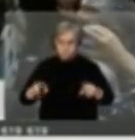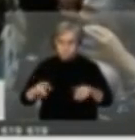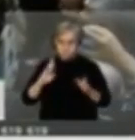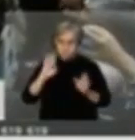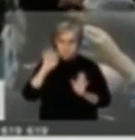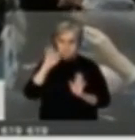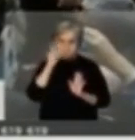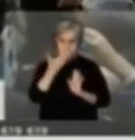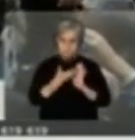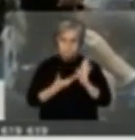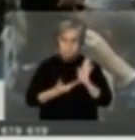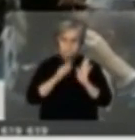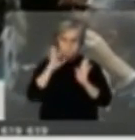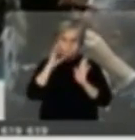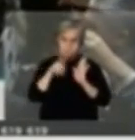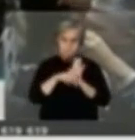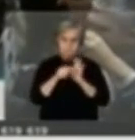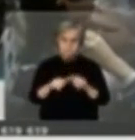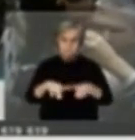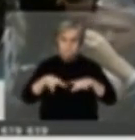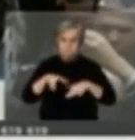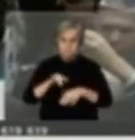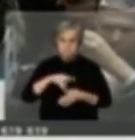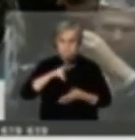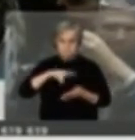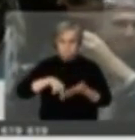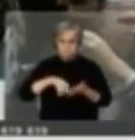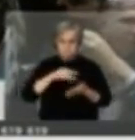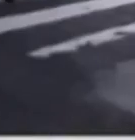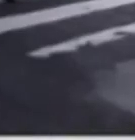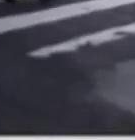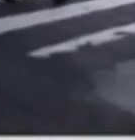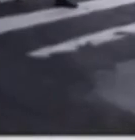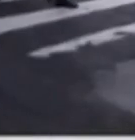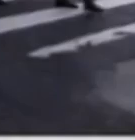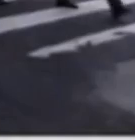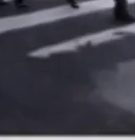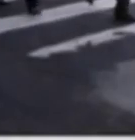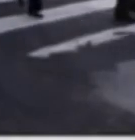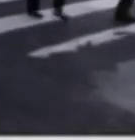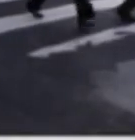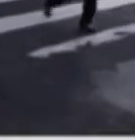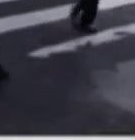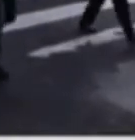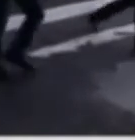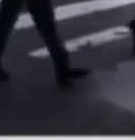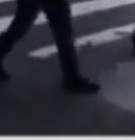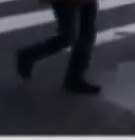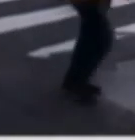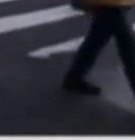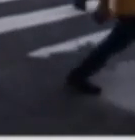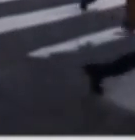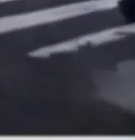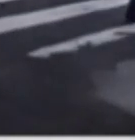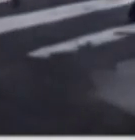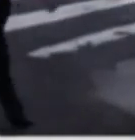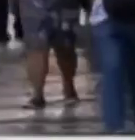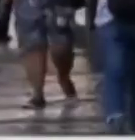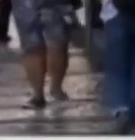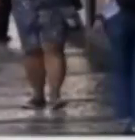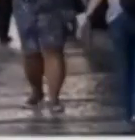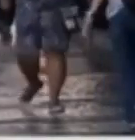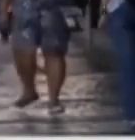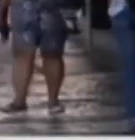no escândalo da Petrobras. Ao todo, cerca de 60% dos 513 legisladores da Câmara dos